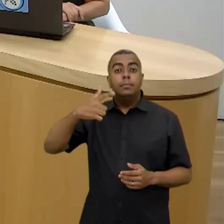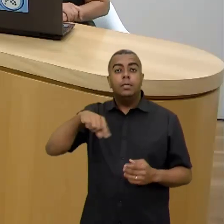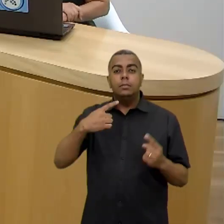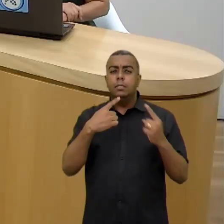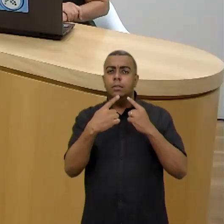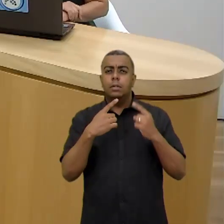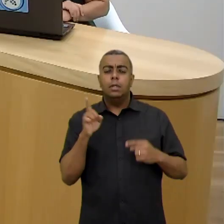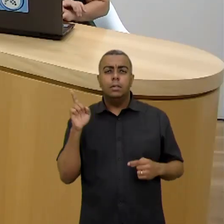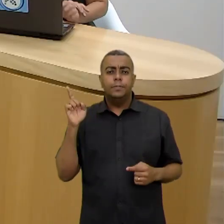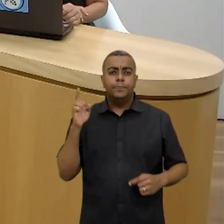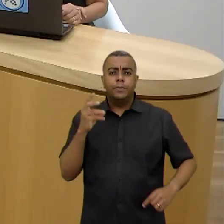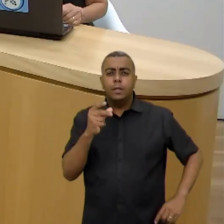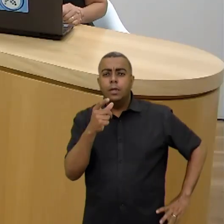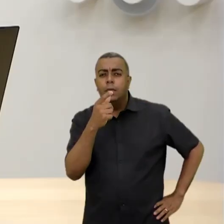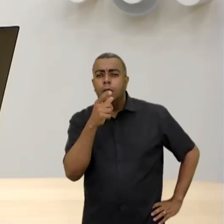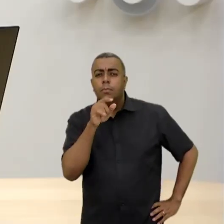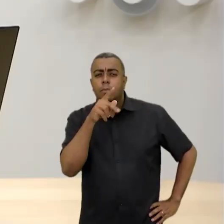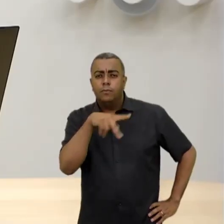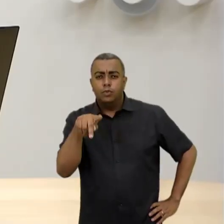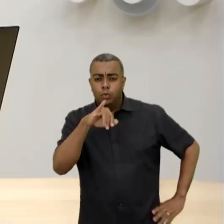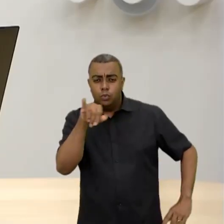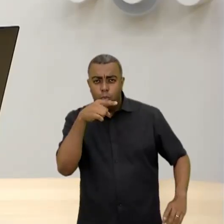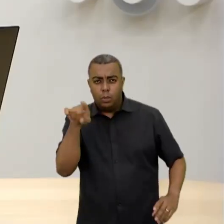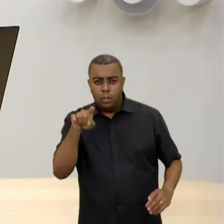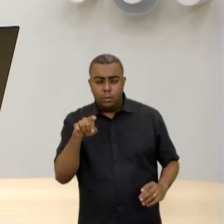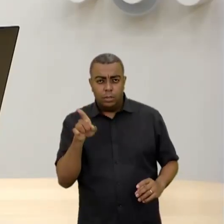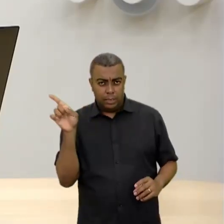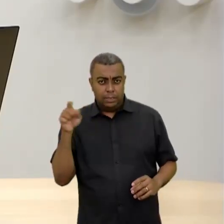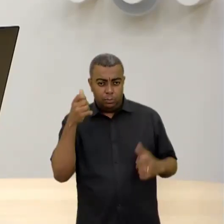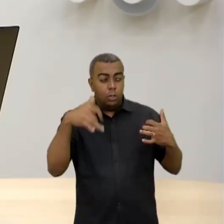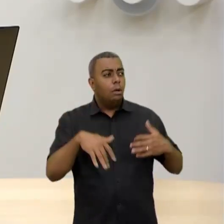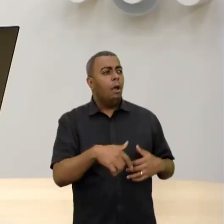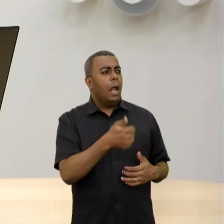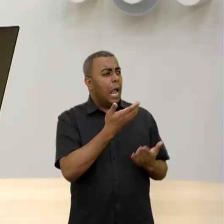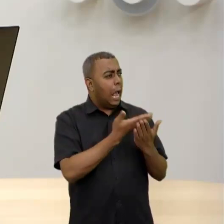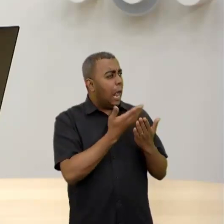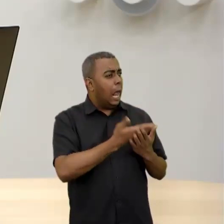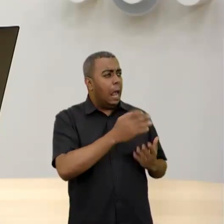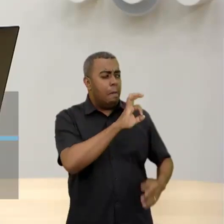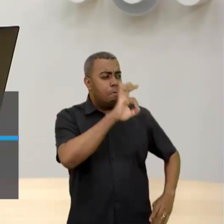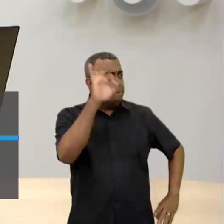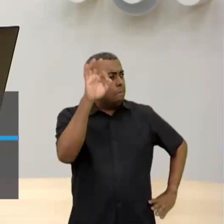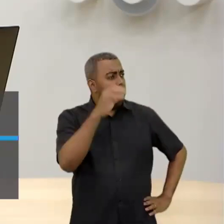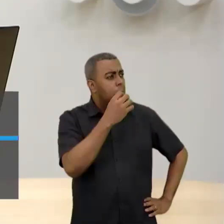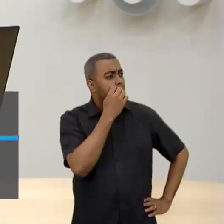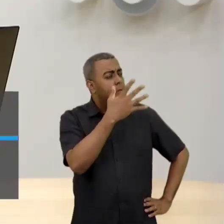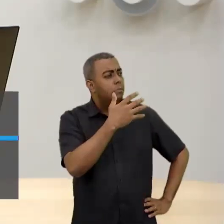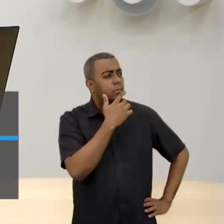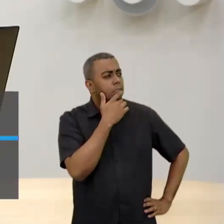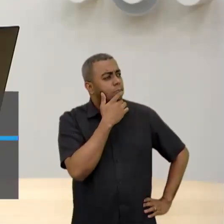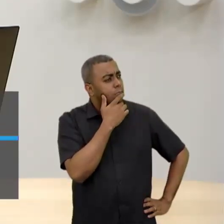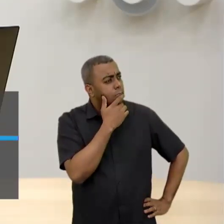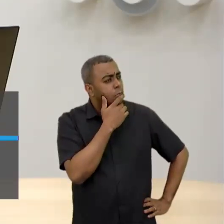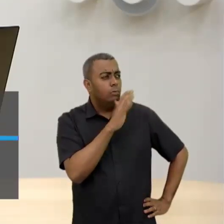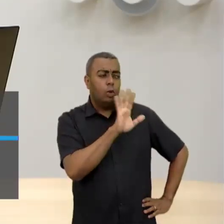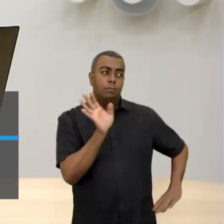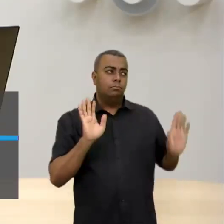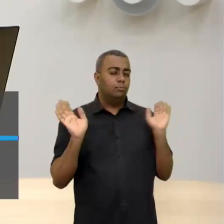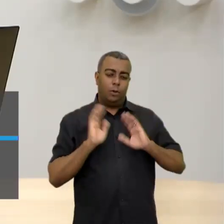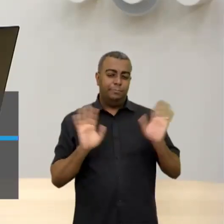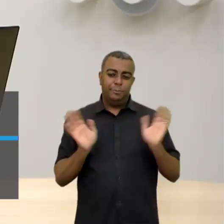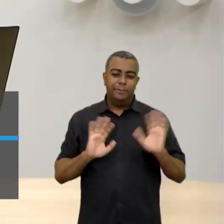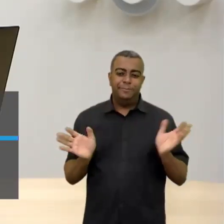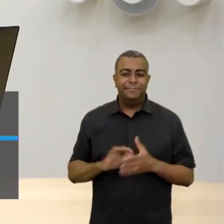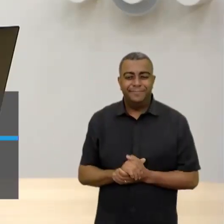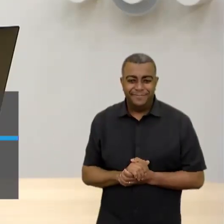ó. O professor João Ribeiro falou que a aula está ótima e só, por enquanto.